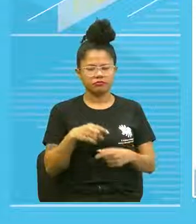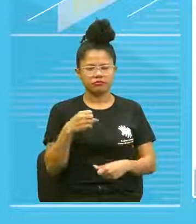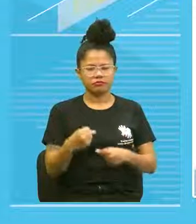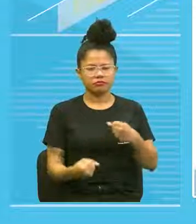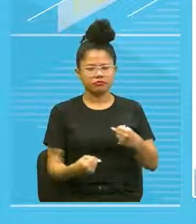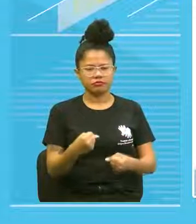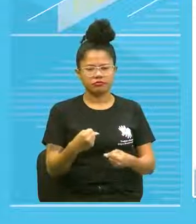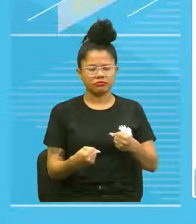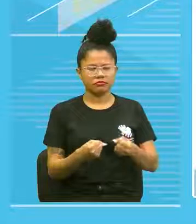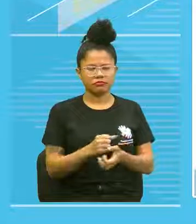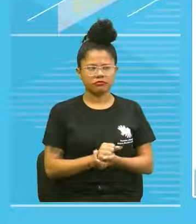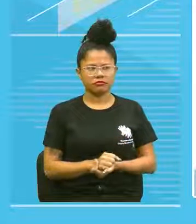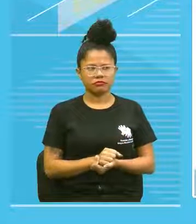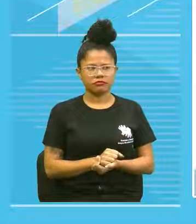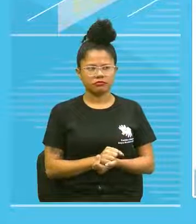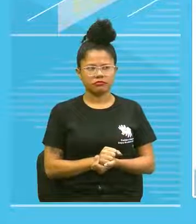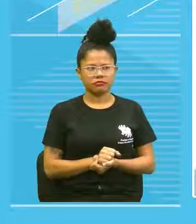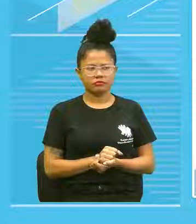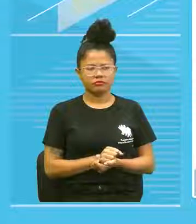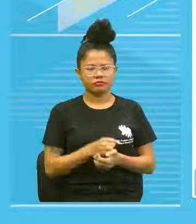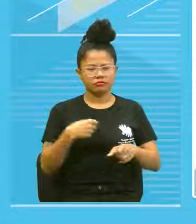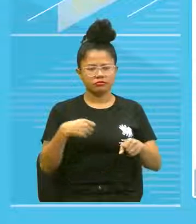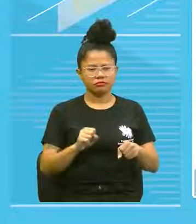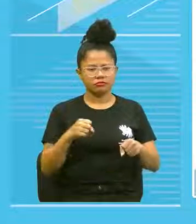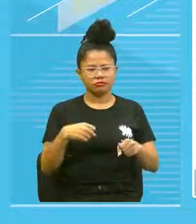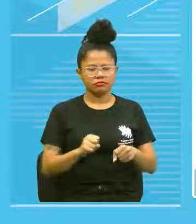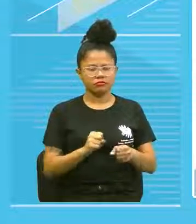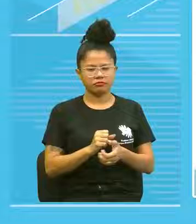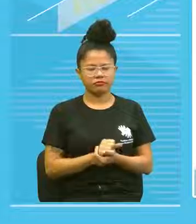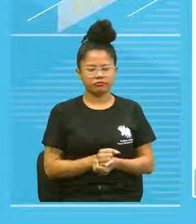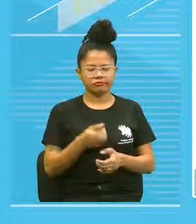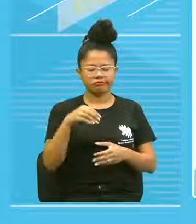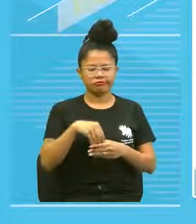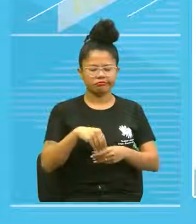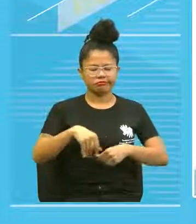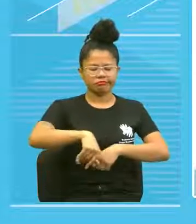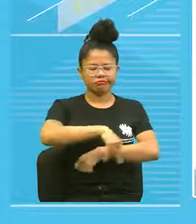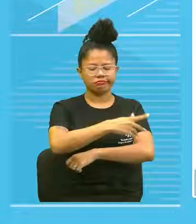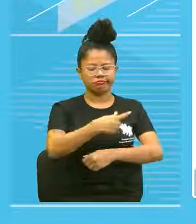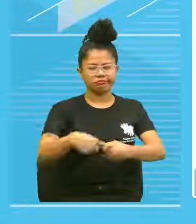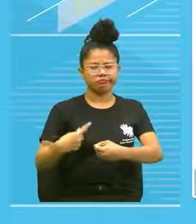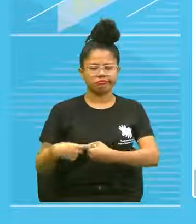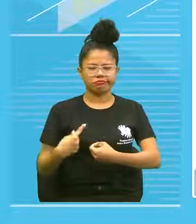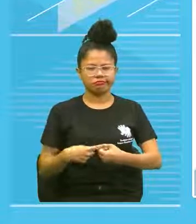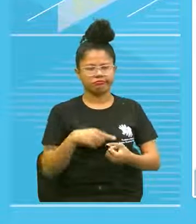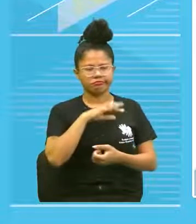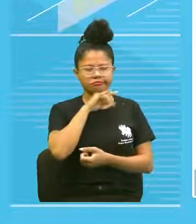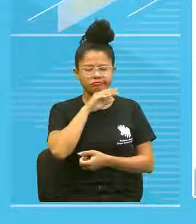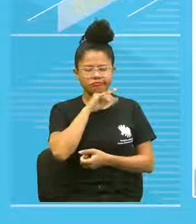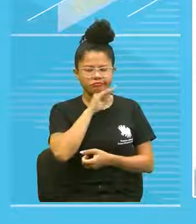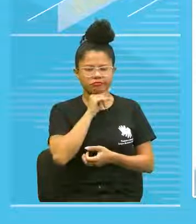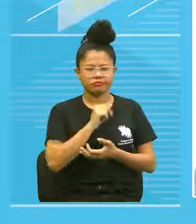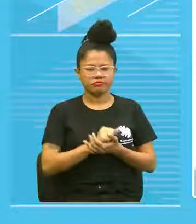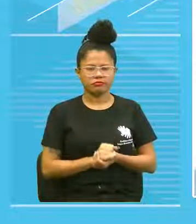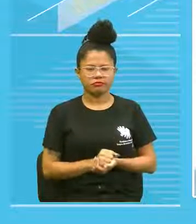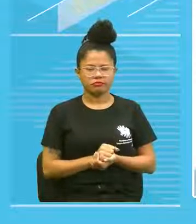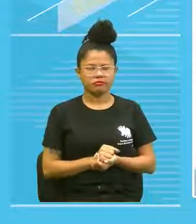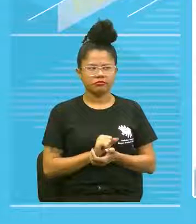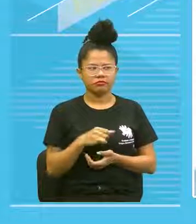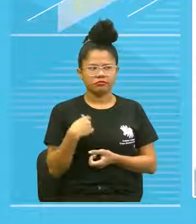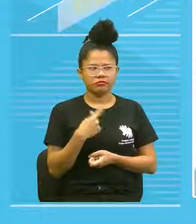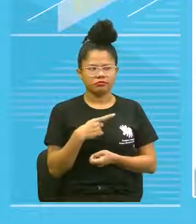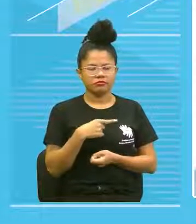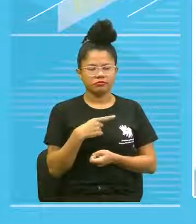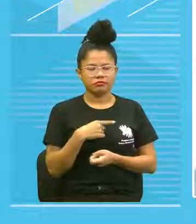automóveis particulares e motos dentro das cidades Isso dificulta se a gente